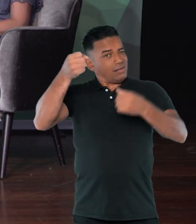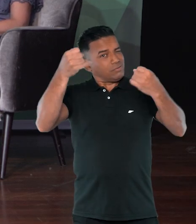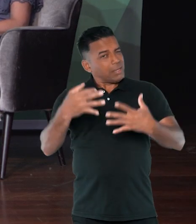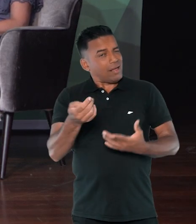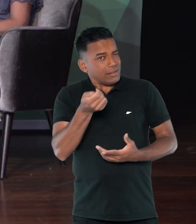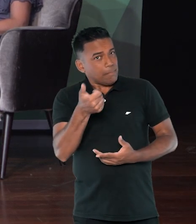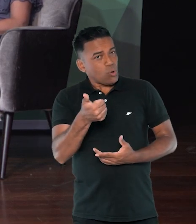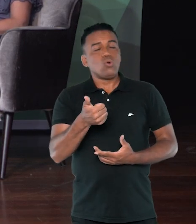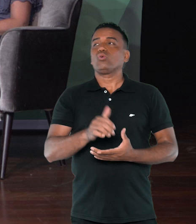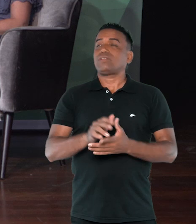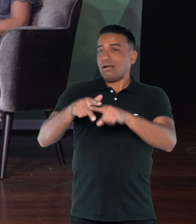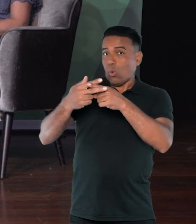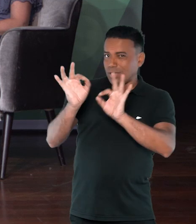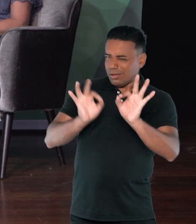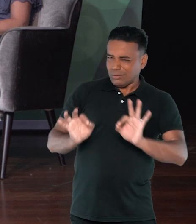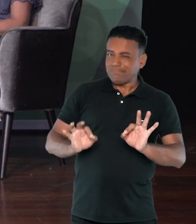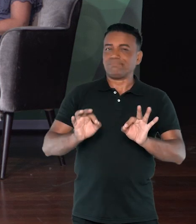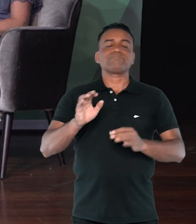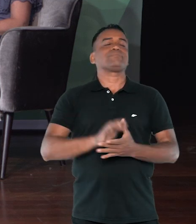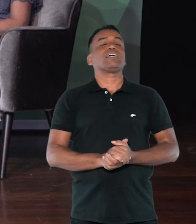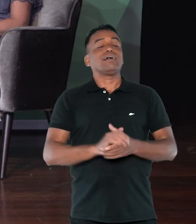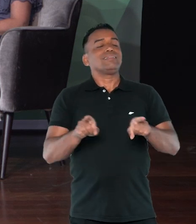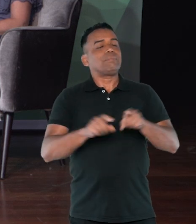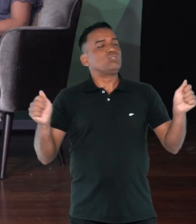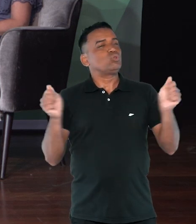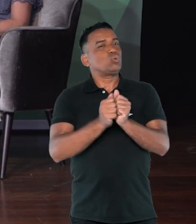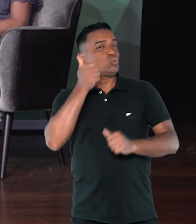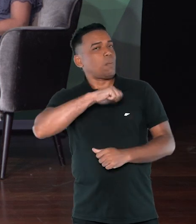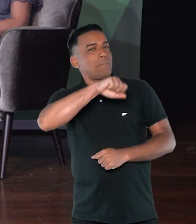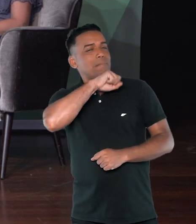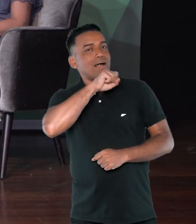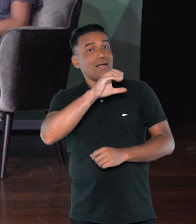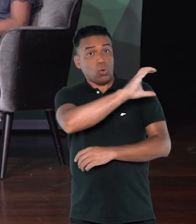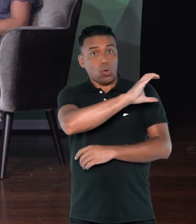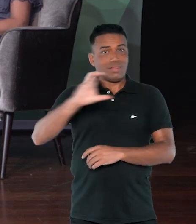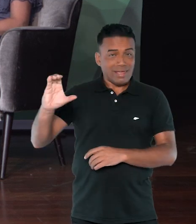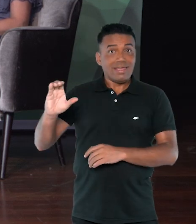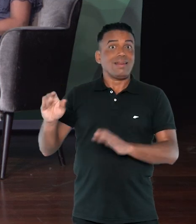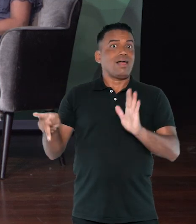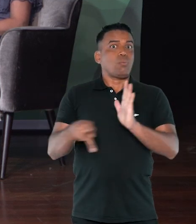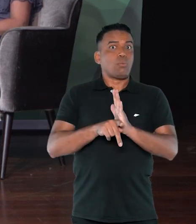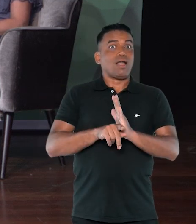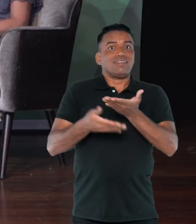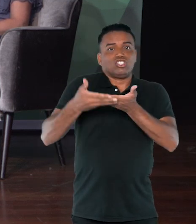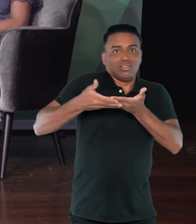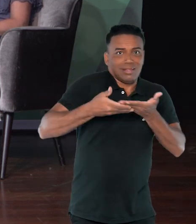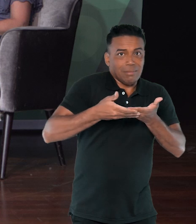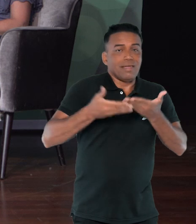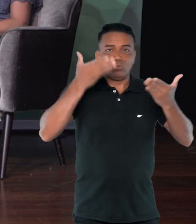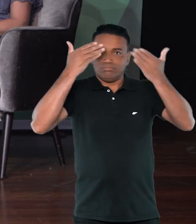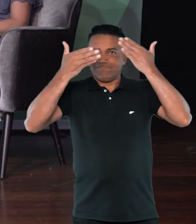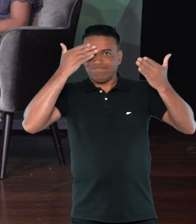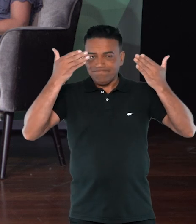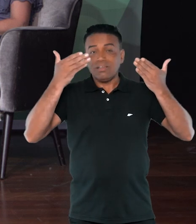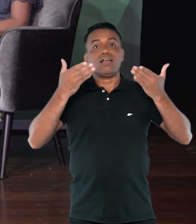lado da sua mãe, a Clara Feldman, também psicóloga, ela coordena a Feldman Clínica de Psicologia, oferecendo